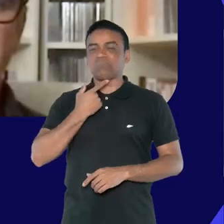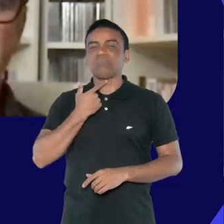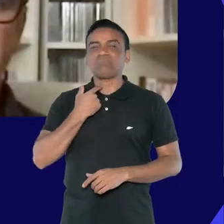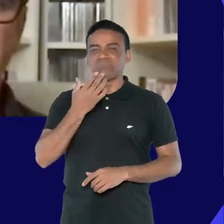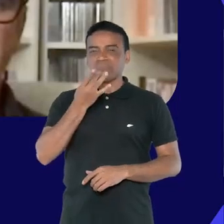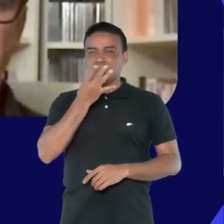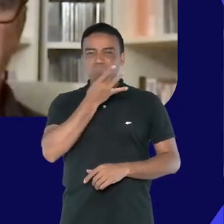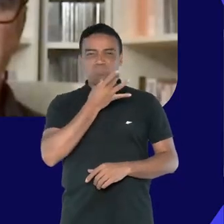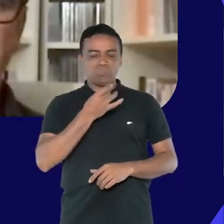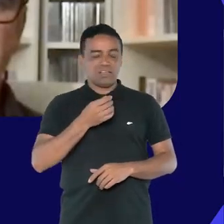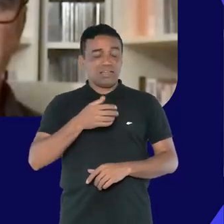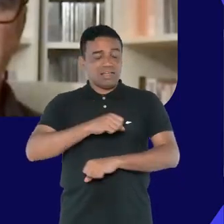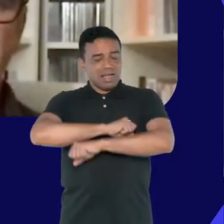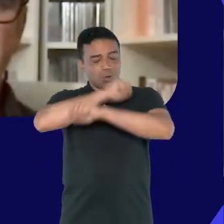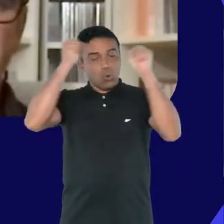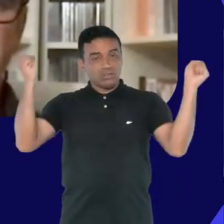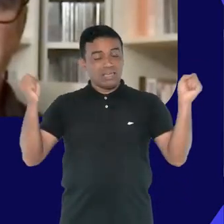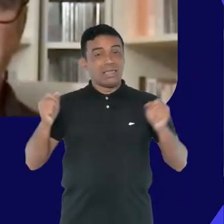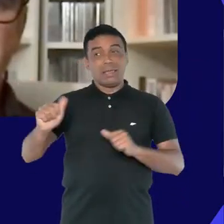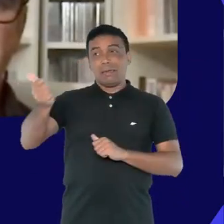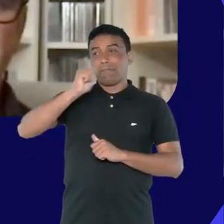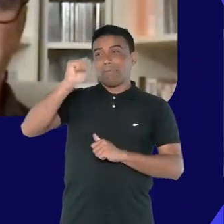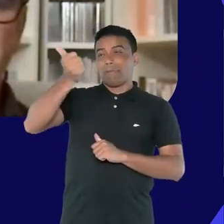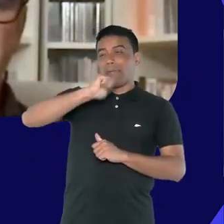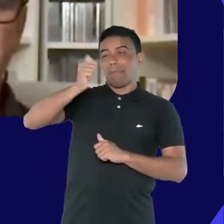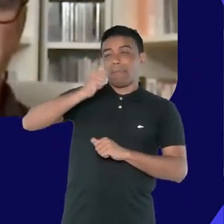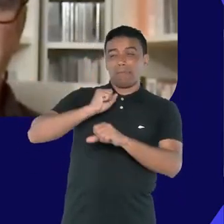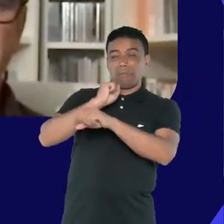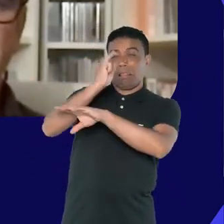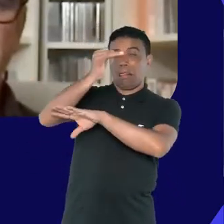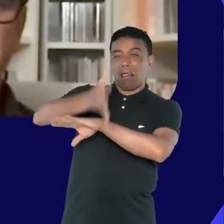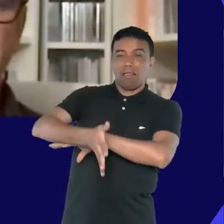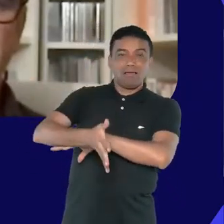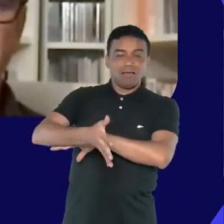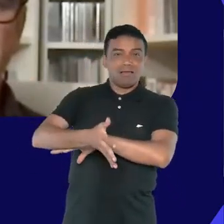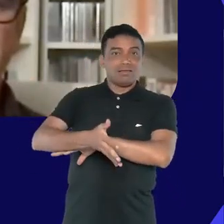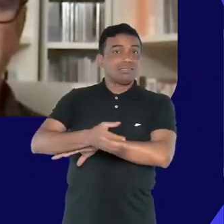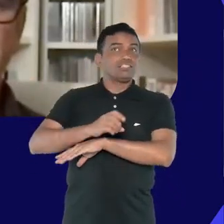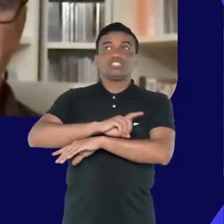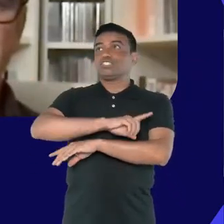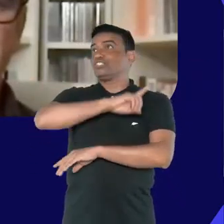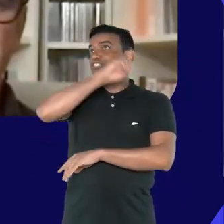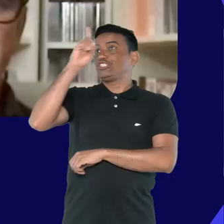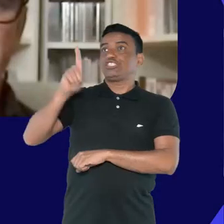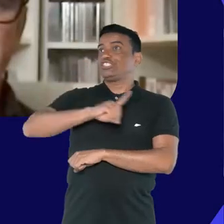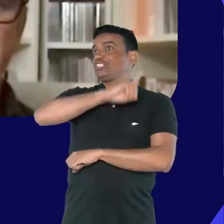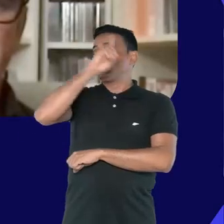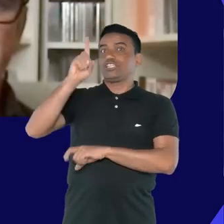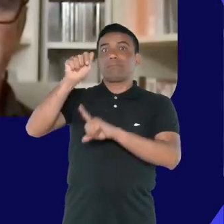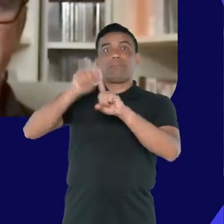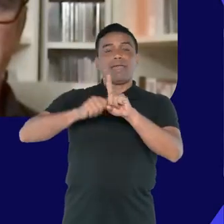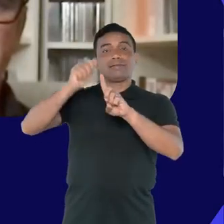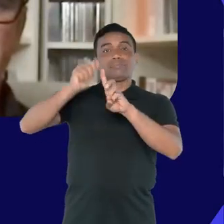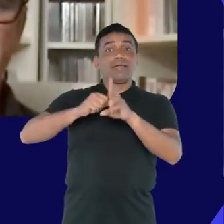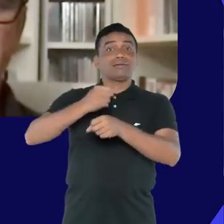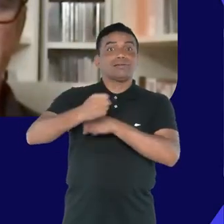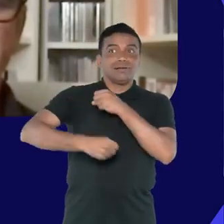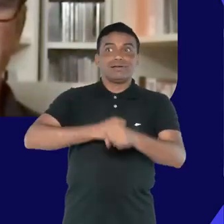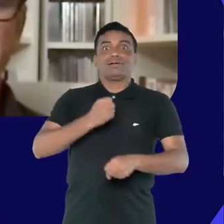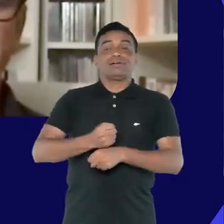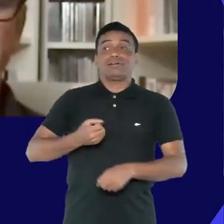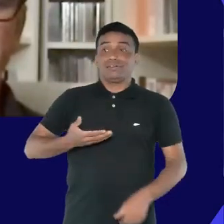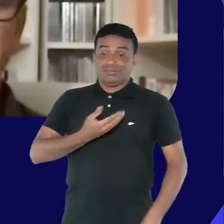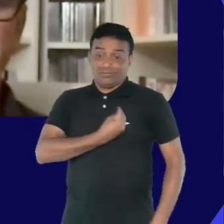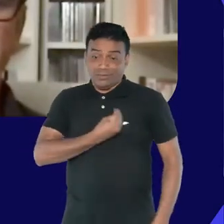tivesse acabado de acordar e tivesse bebido vodka na noite anterior. Sempre assim, durante dias, durante meses, anos, durante a